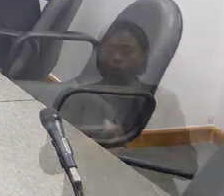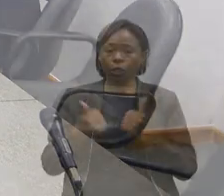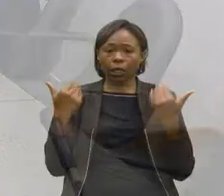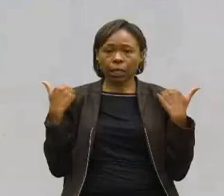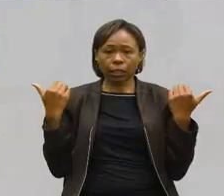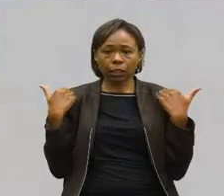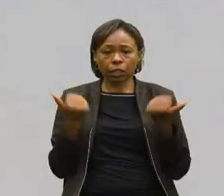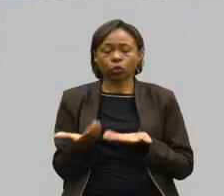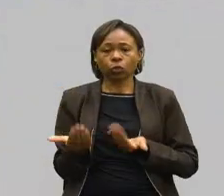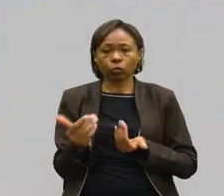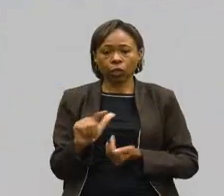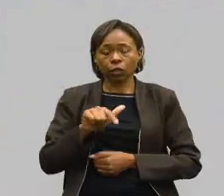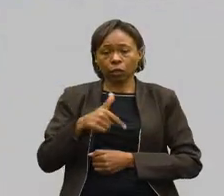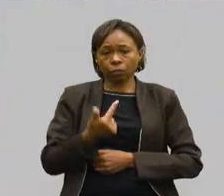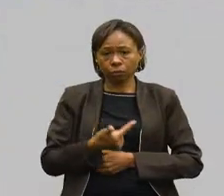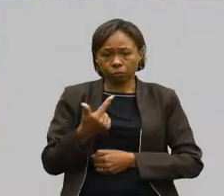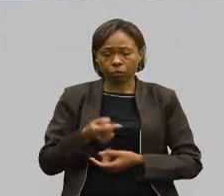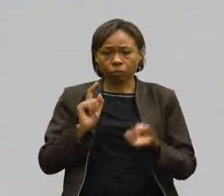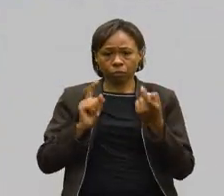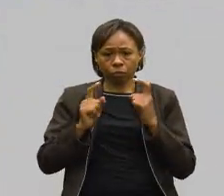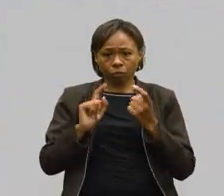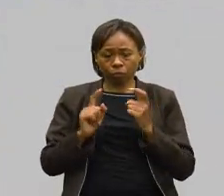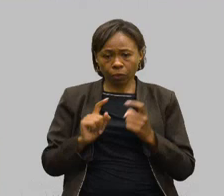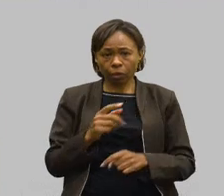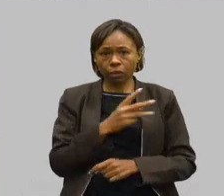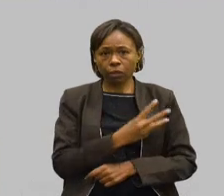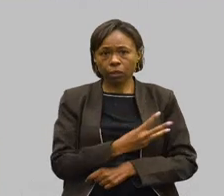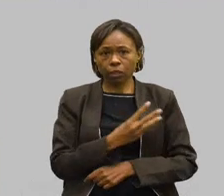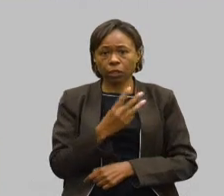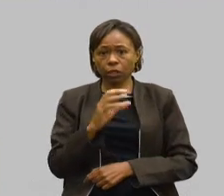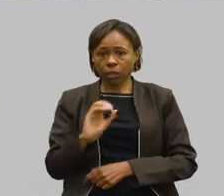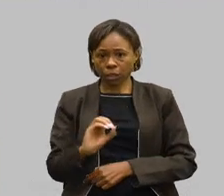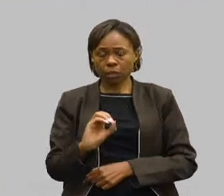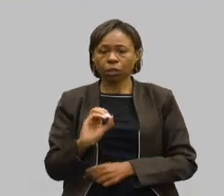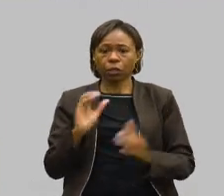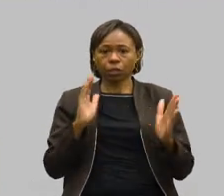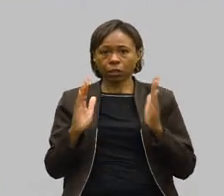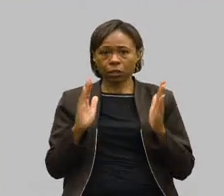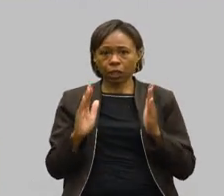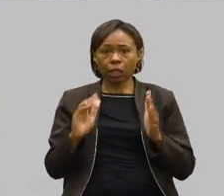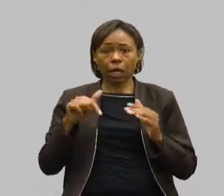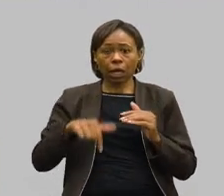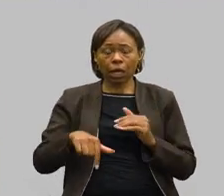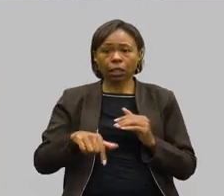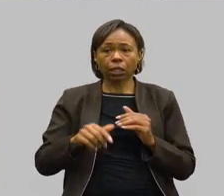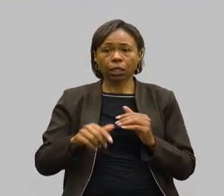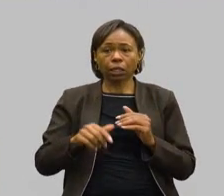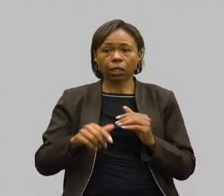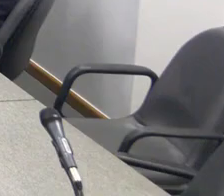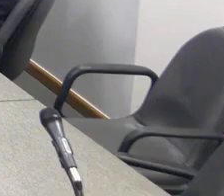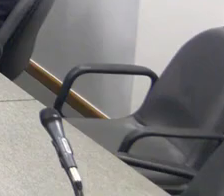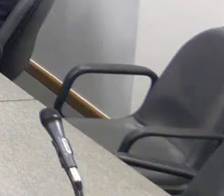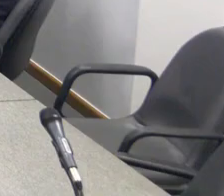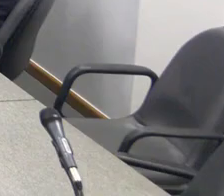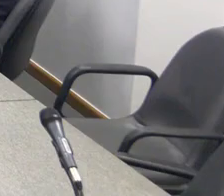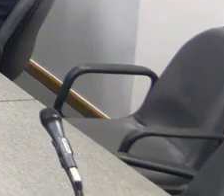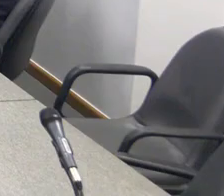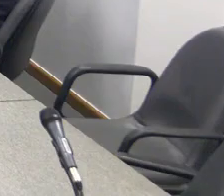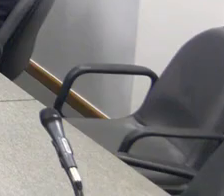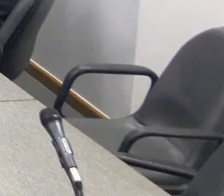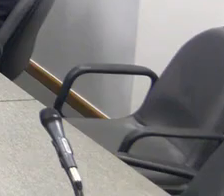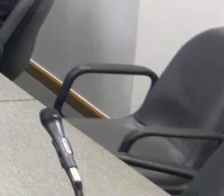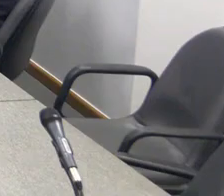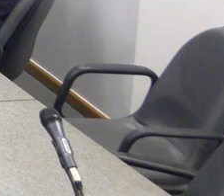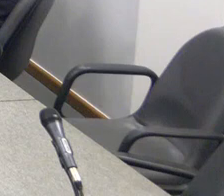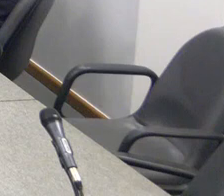sessão legislativa ordinária da vigésima legislatura. Essa reunião está suspensa. ...direitos da pessoa com deficiência